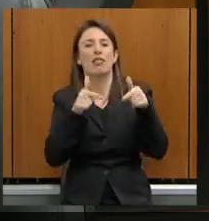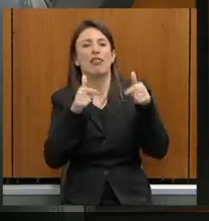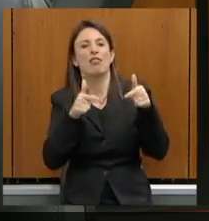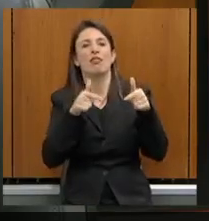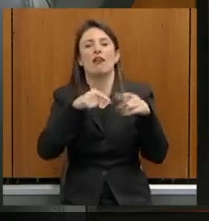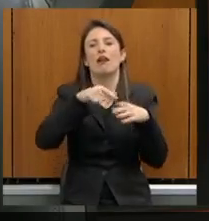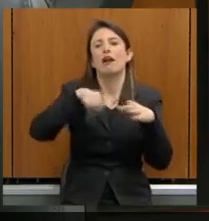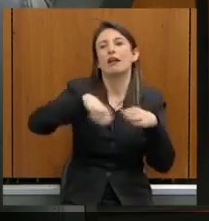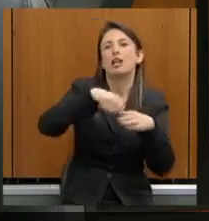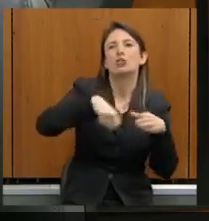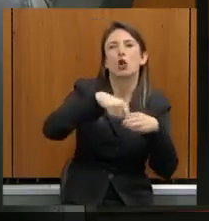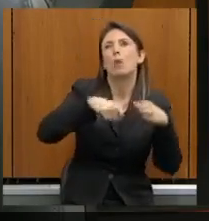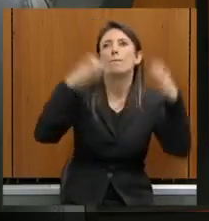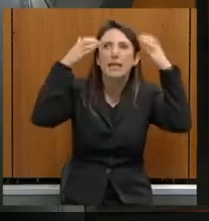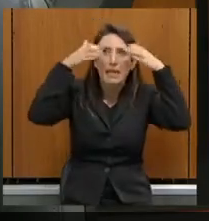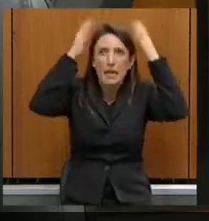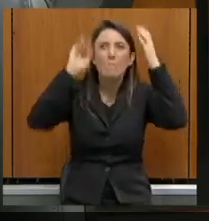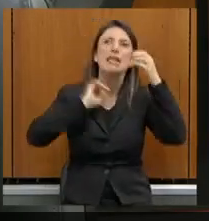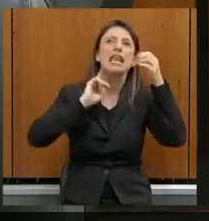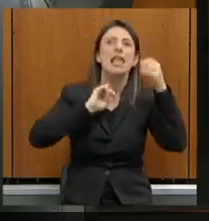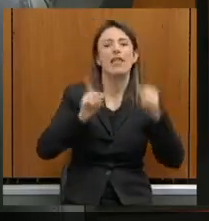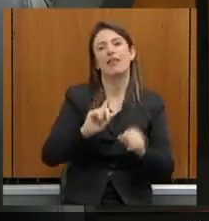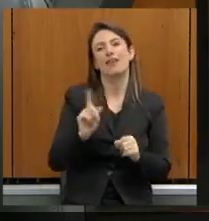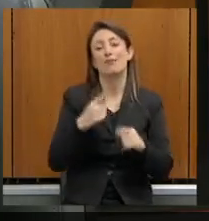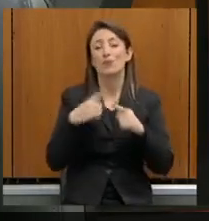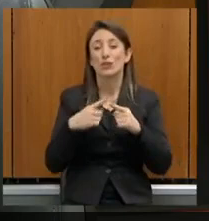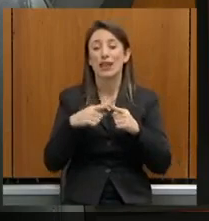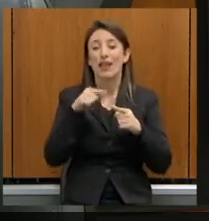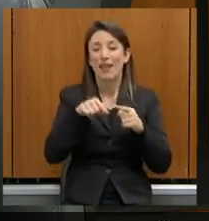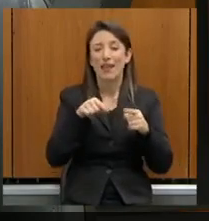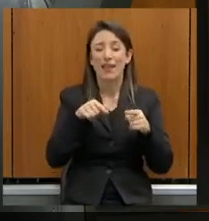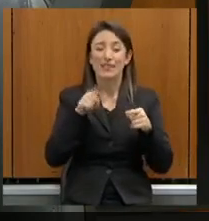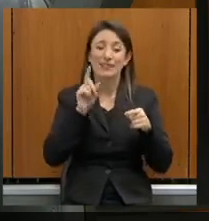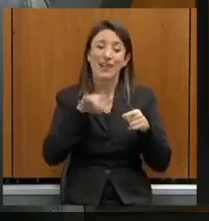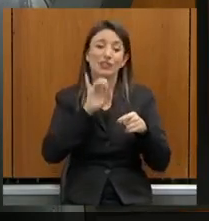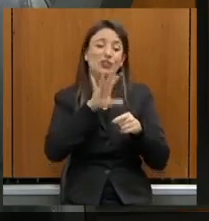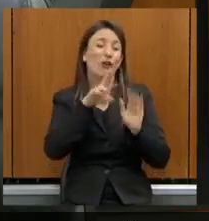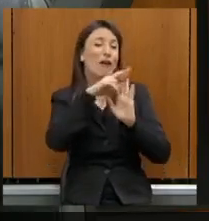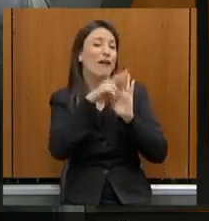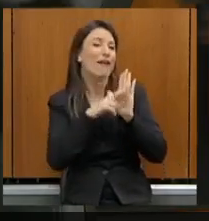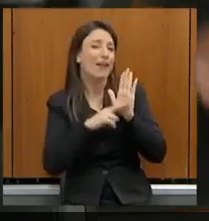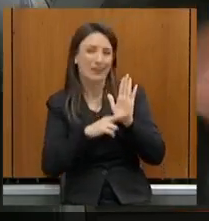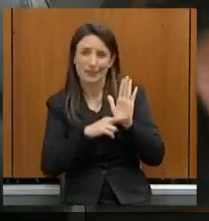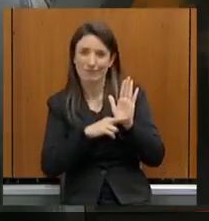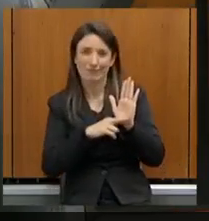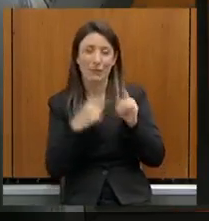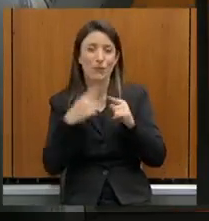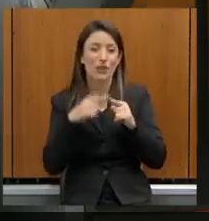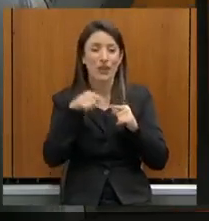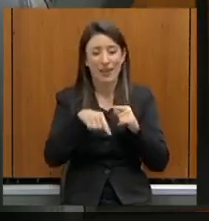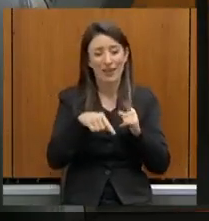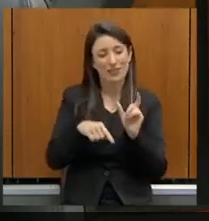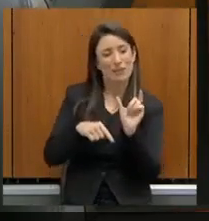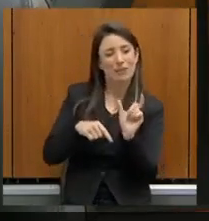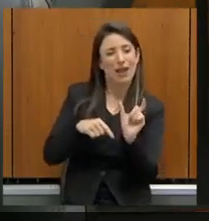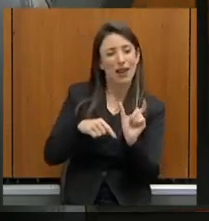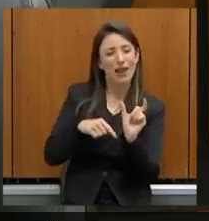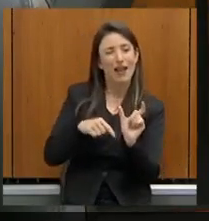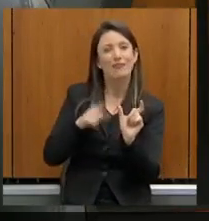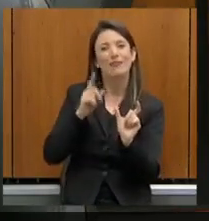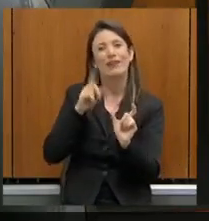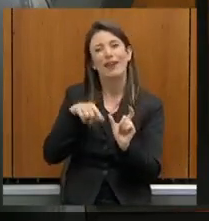mineira. Gastronomia, esse nome, são as regras do estômago. Eu costumo dizer que é uma palavra nórdica,